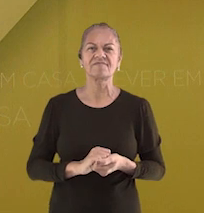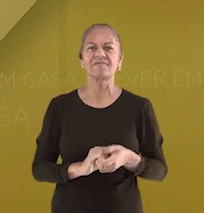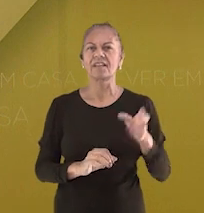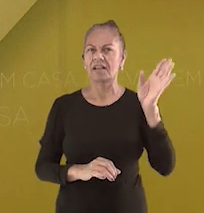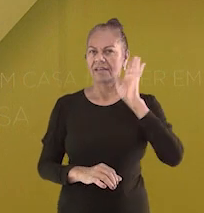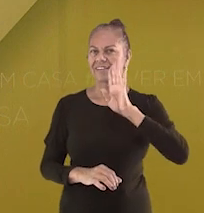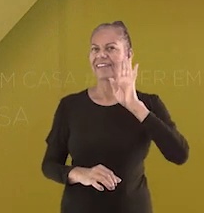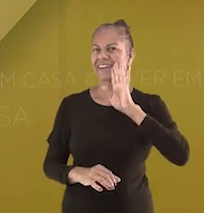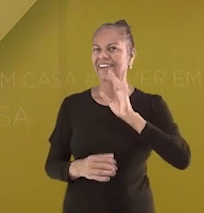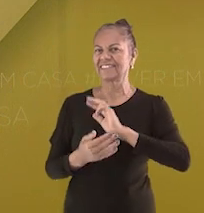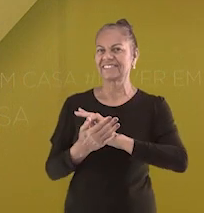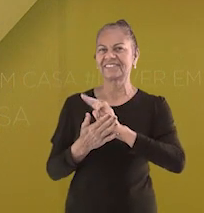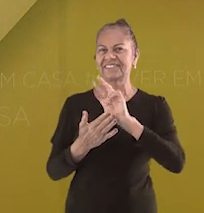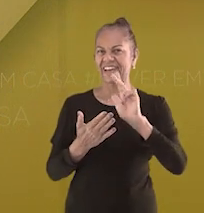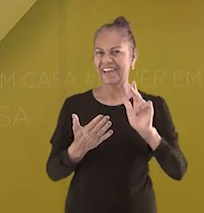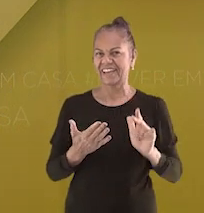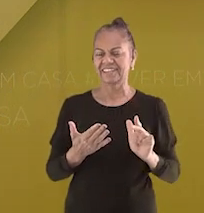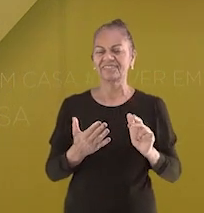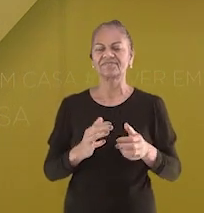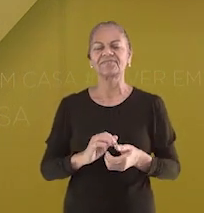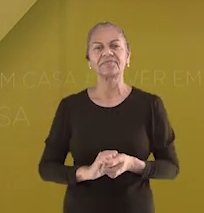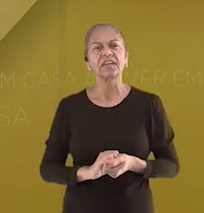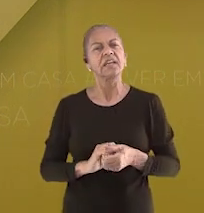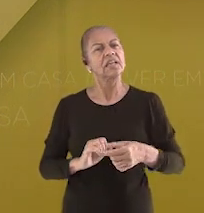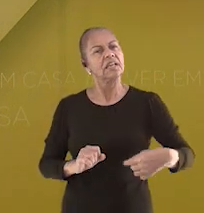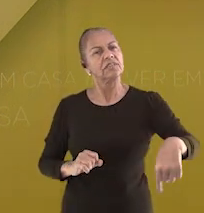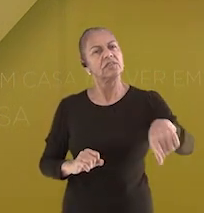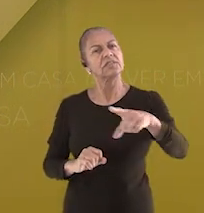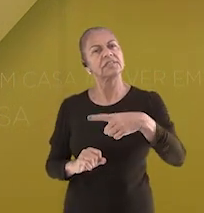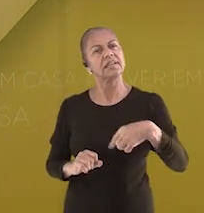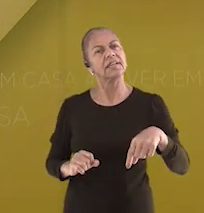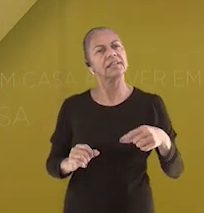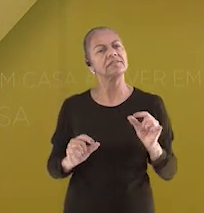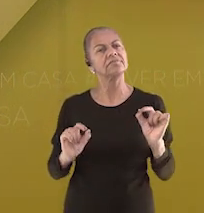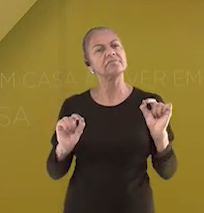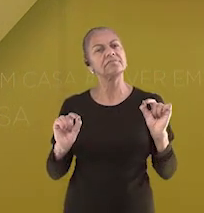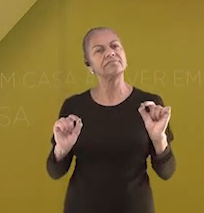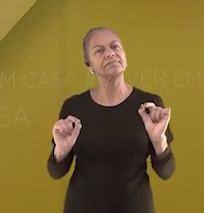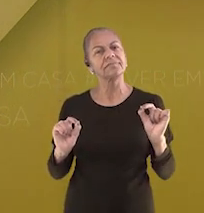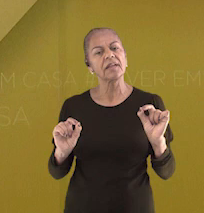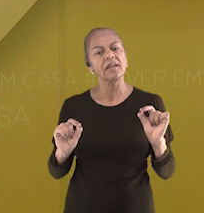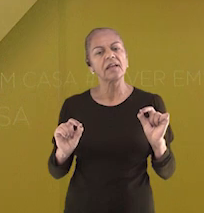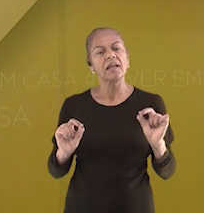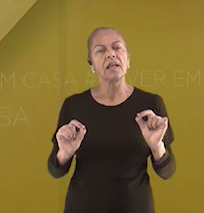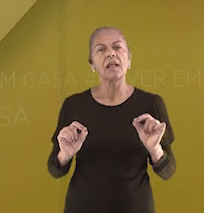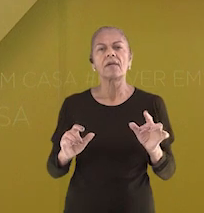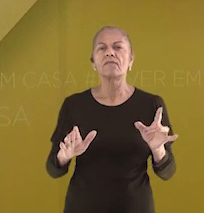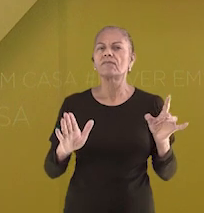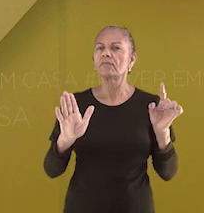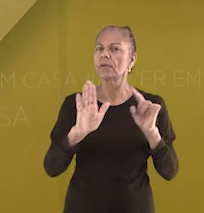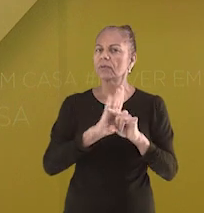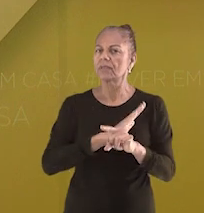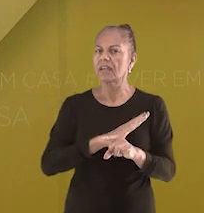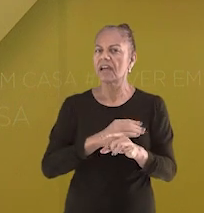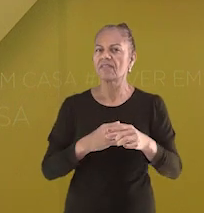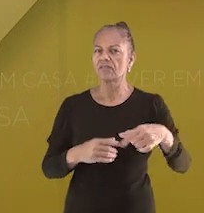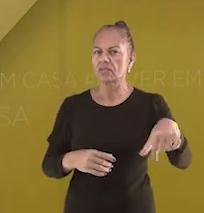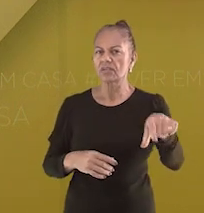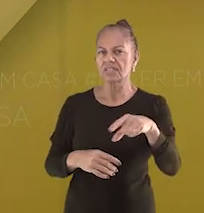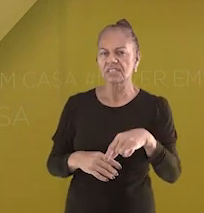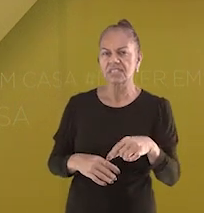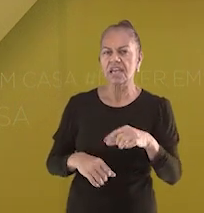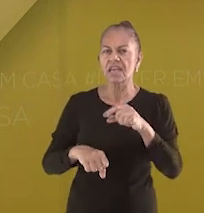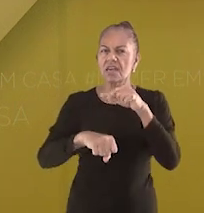que acharam? E vocês? Na verdade, a pergunta é: você tira parte do seu tempo para cuidar da sua